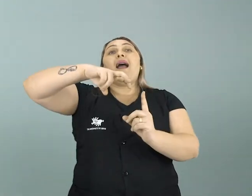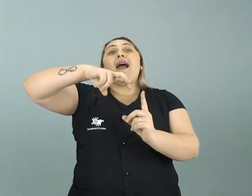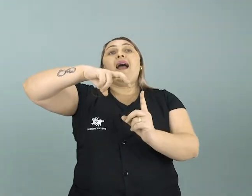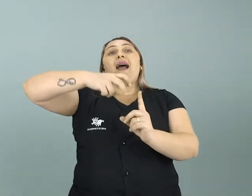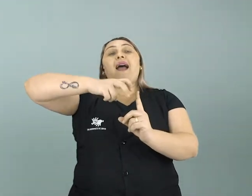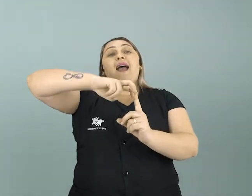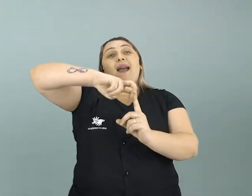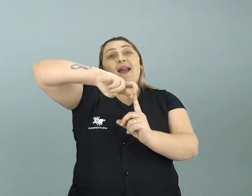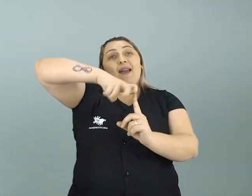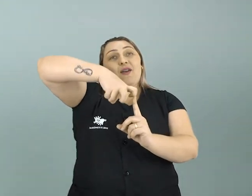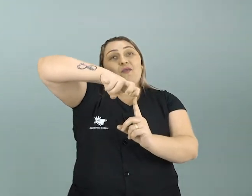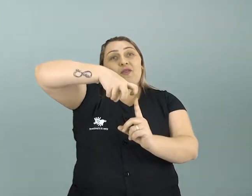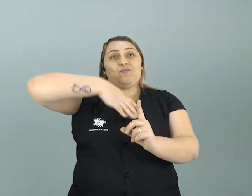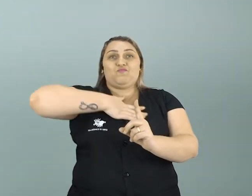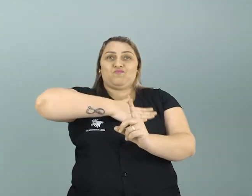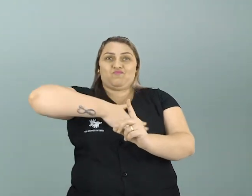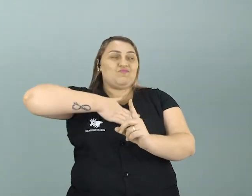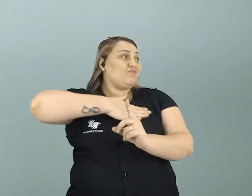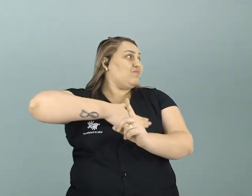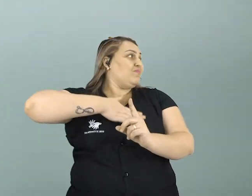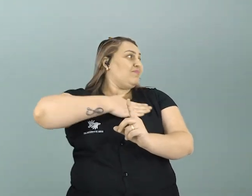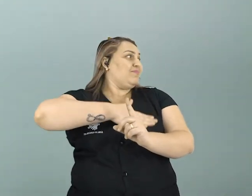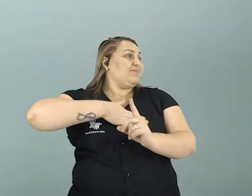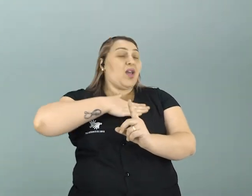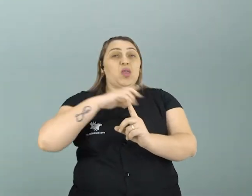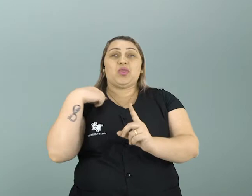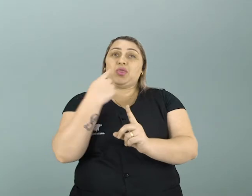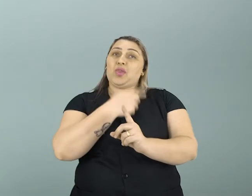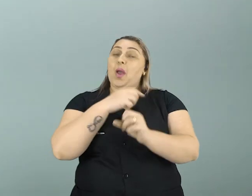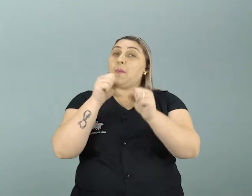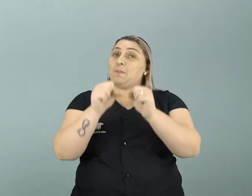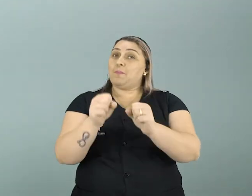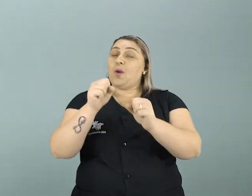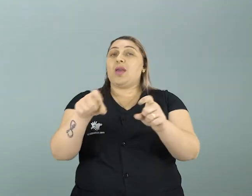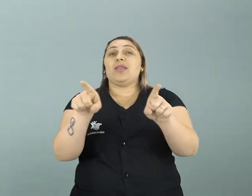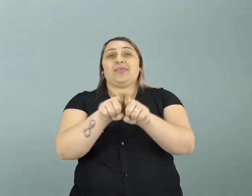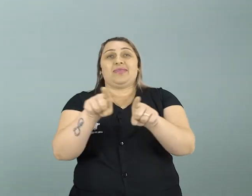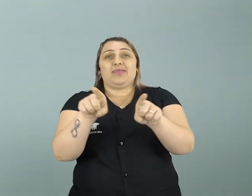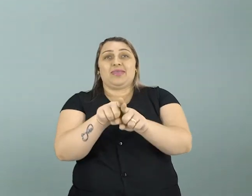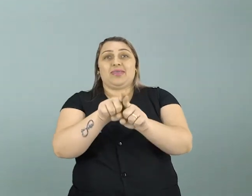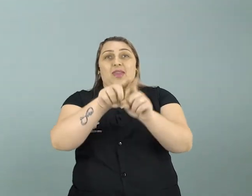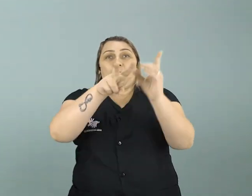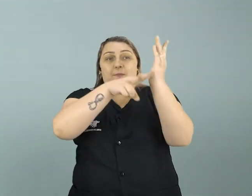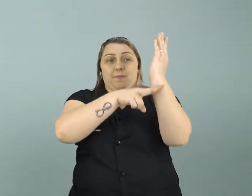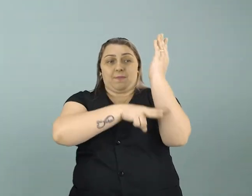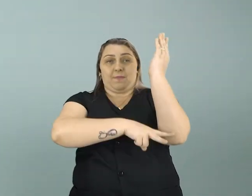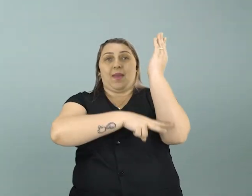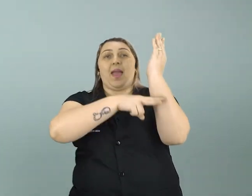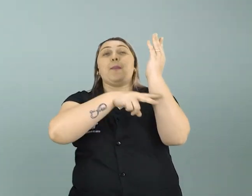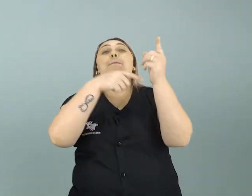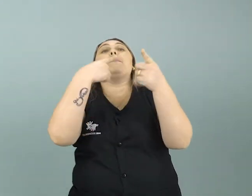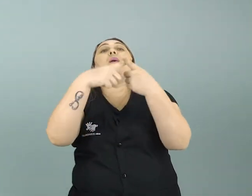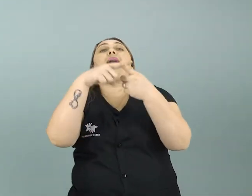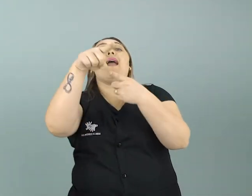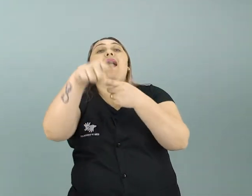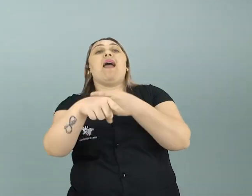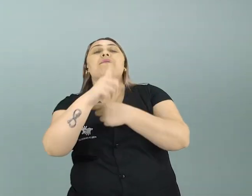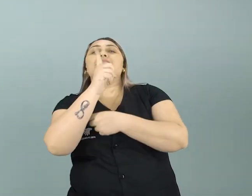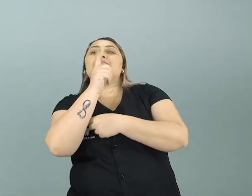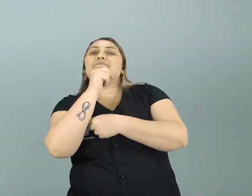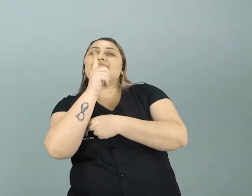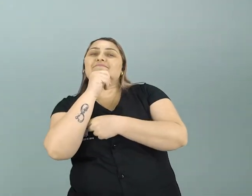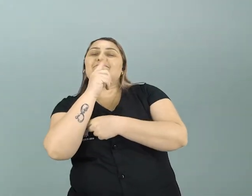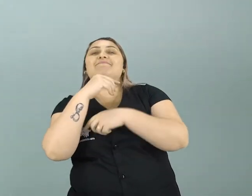nós gostamos muito, né? Então, nós podemos medir também o refrigerante porque ele é algo líquido. Um